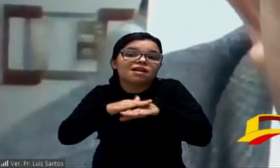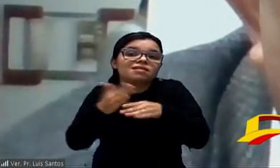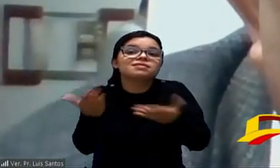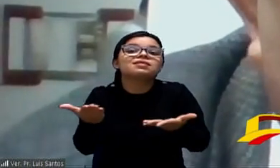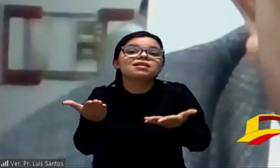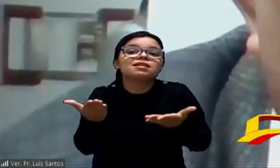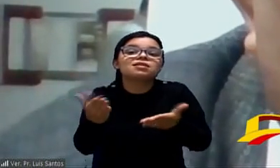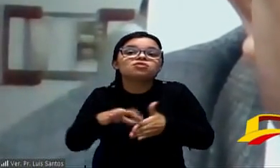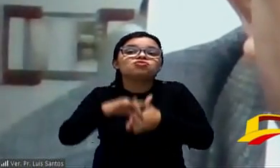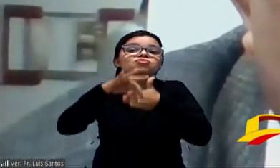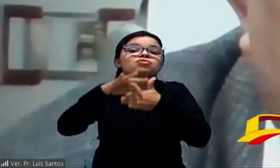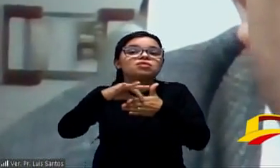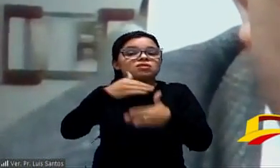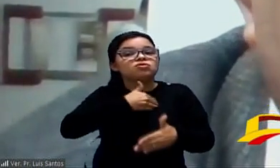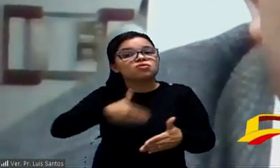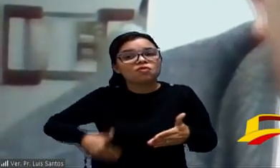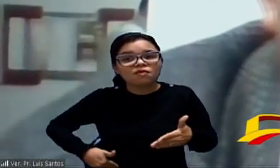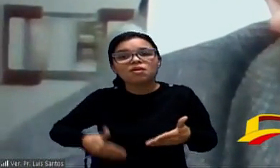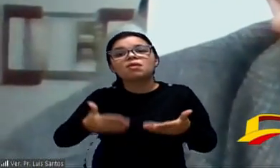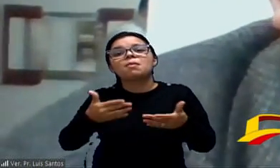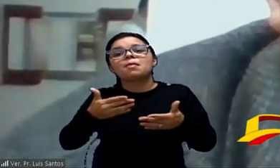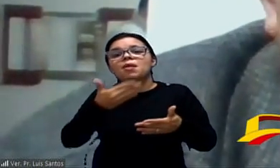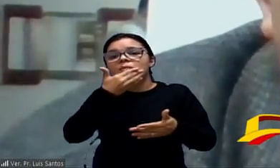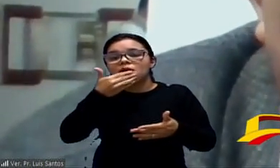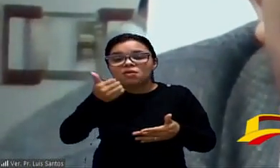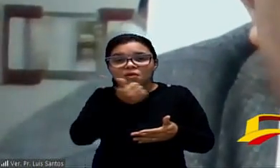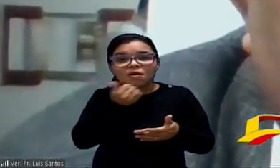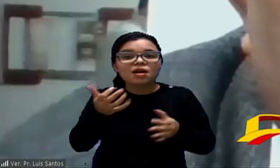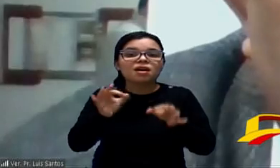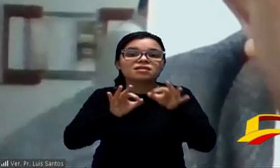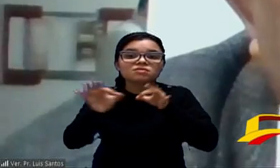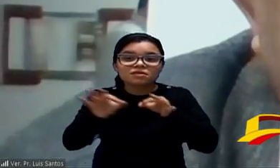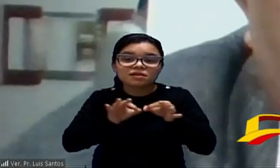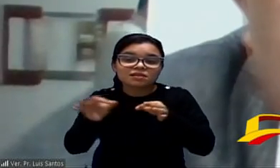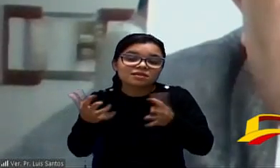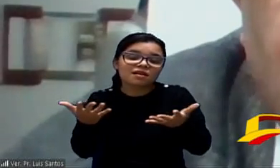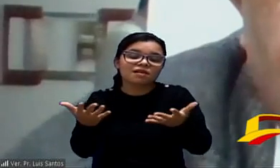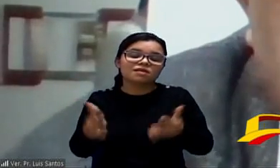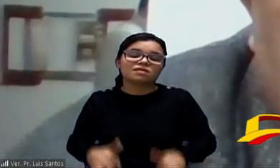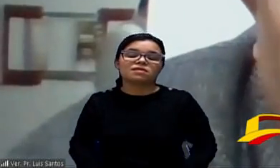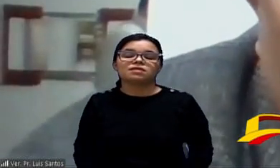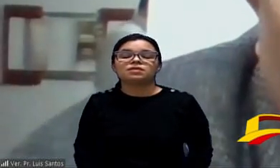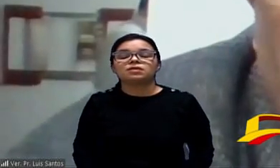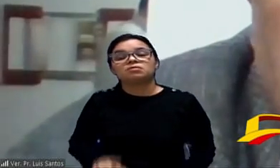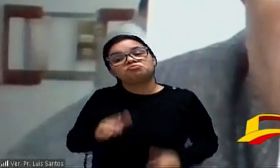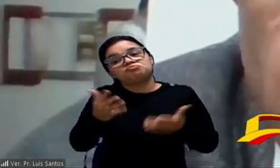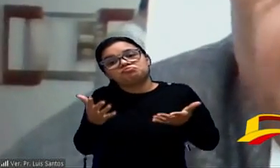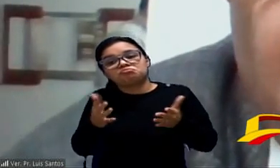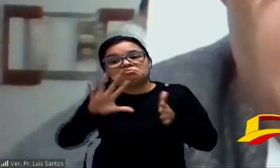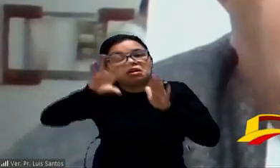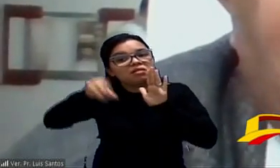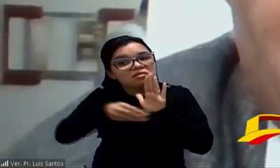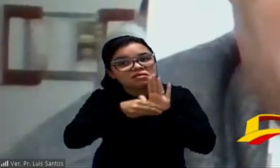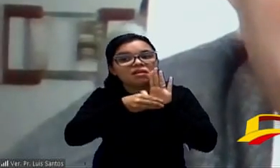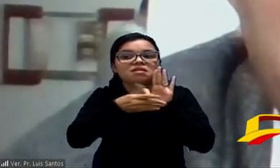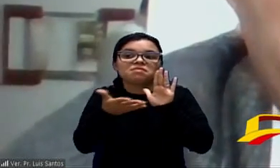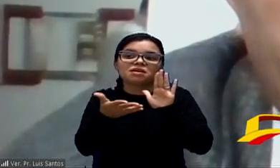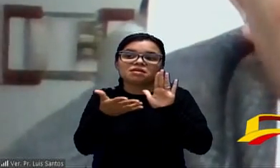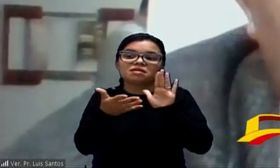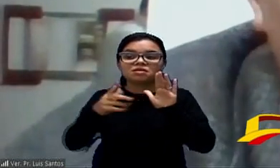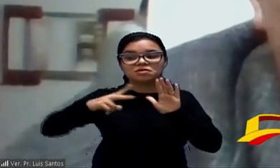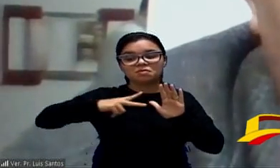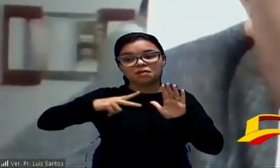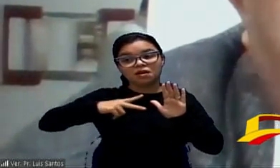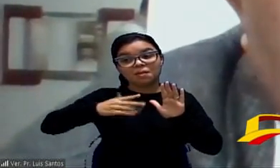de governo, para melhorarmos essa condição, vereador João Donizete, talvez acrescentar emenda nesse particular